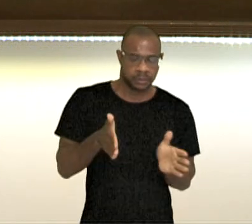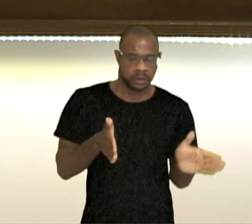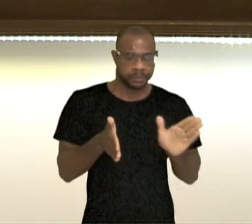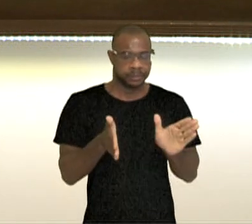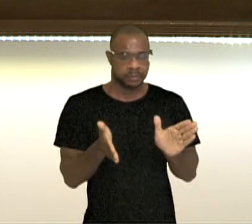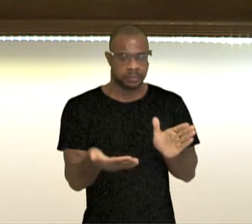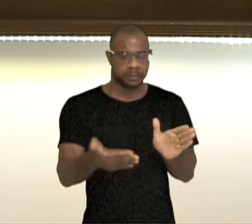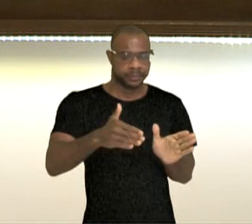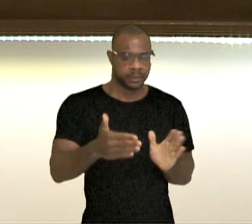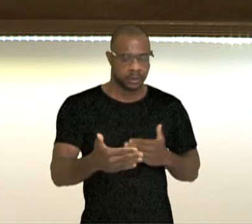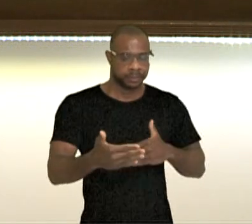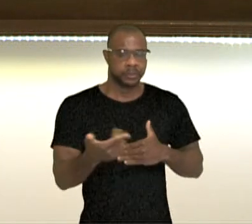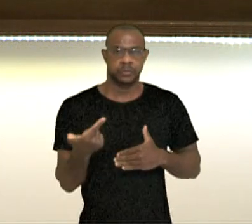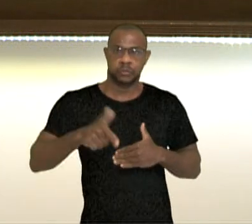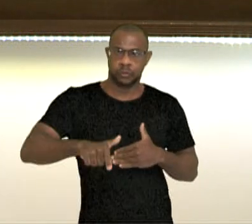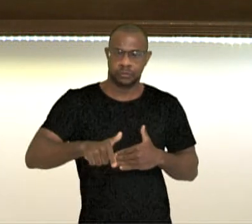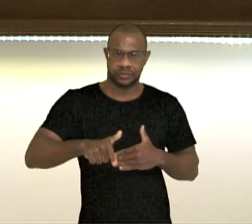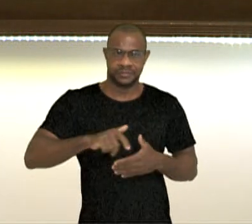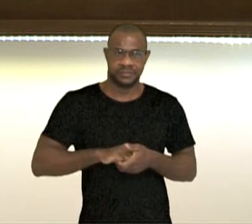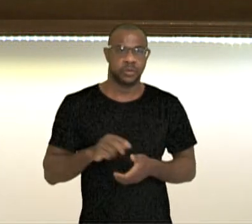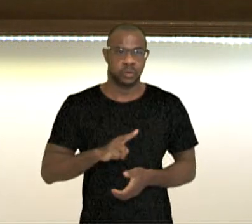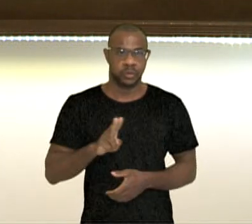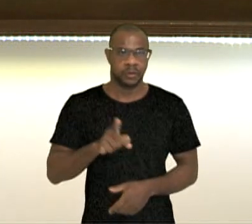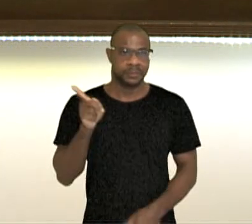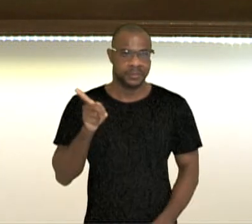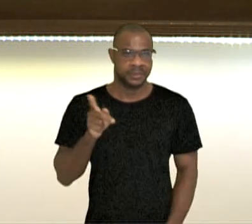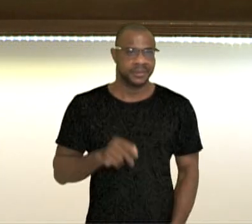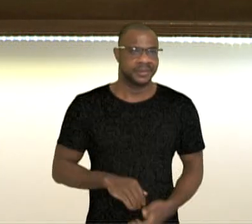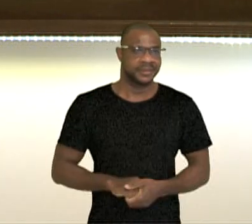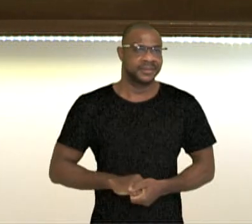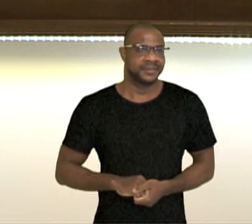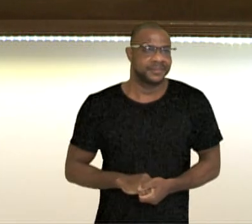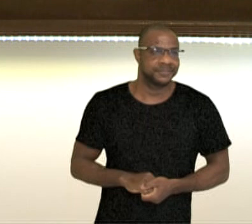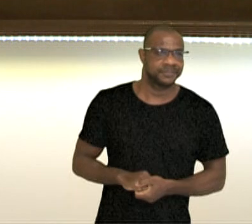isso, planificação. Tá bom? Vamos lá?